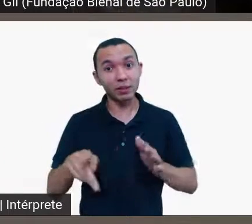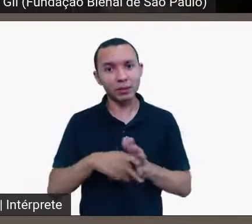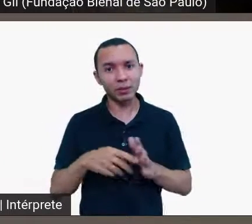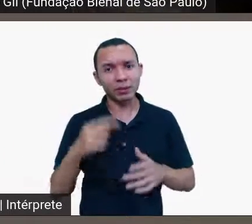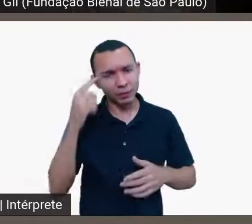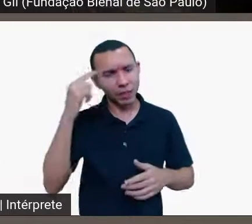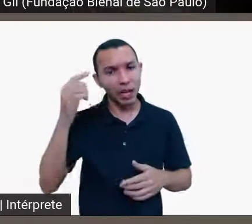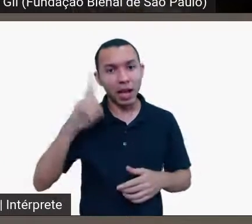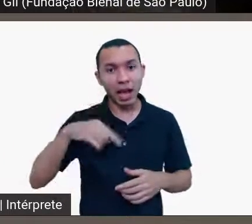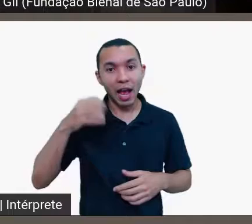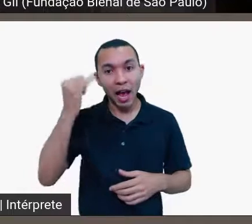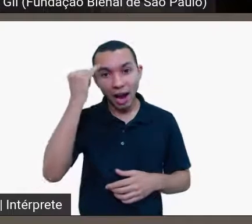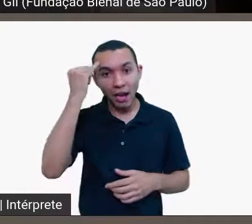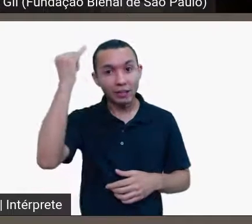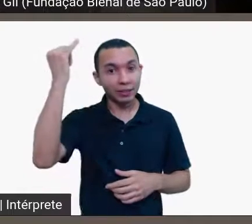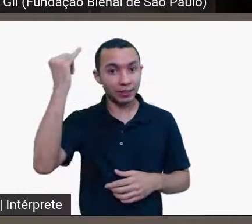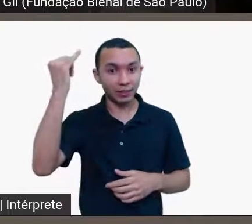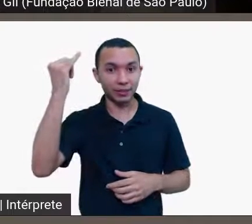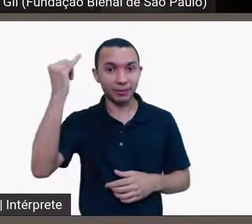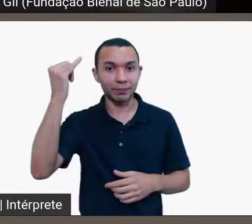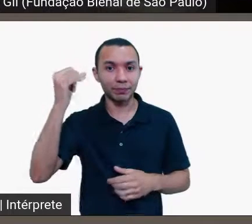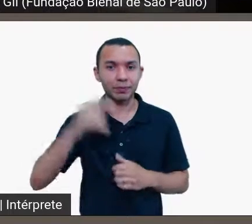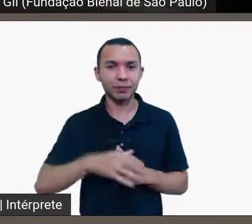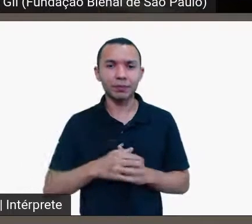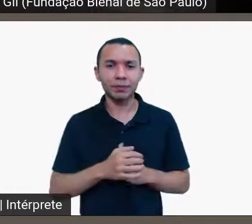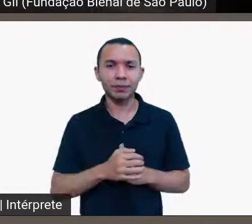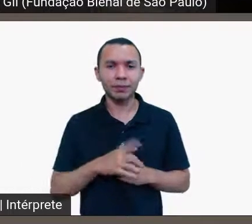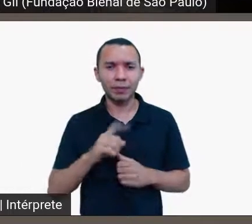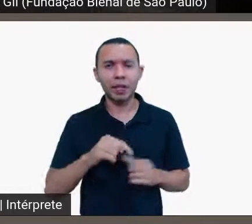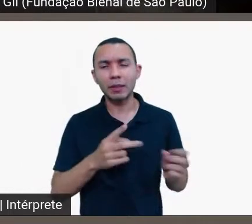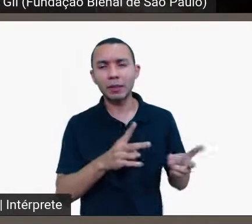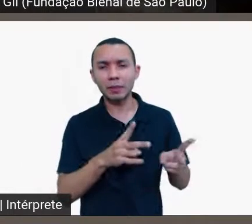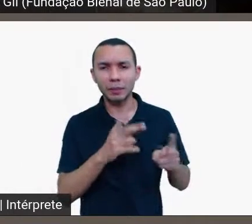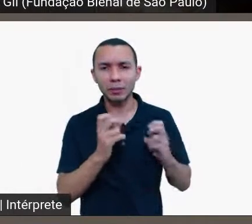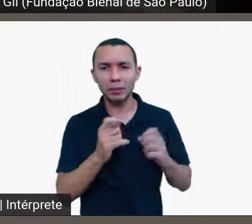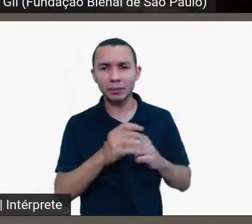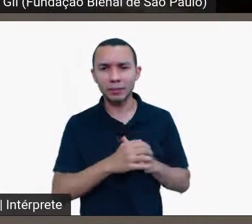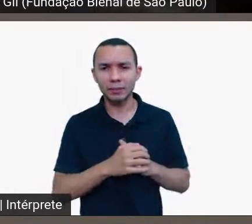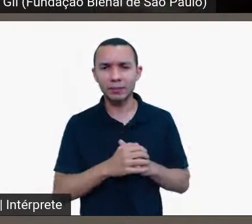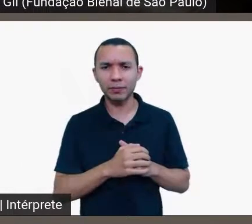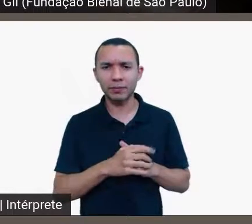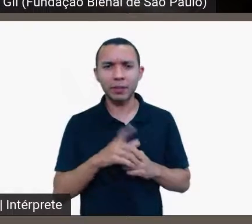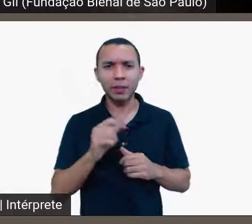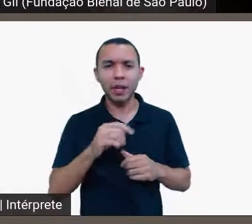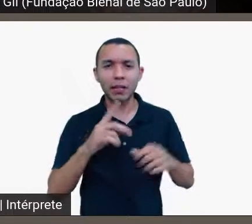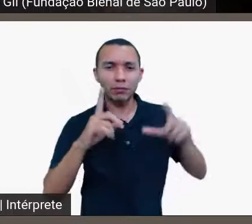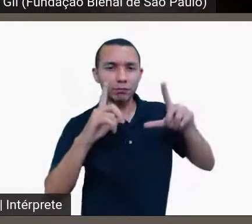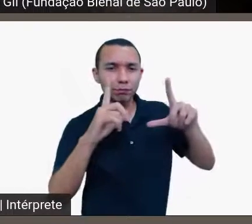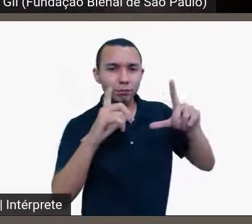ideia de capturar quase como que fotograficamente uma cena poética que